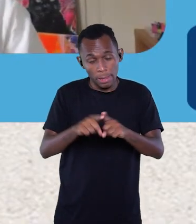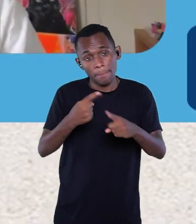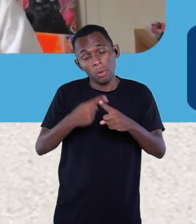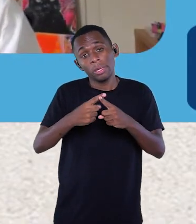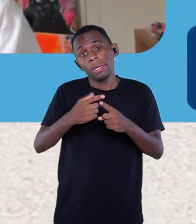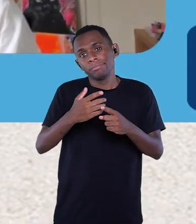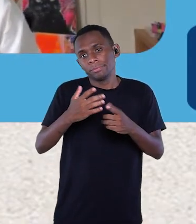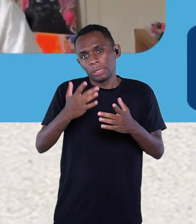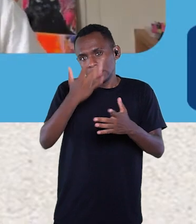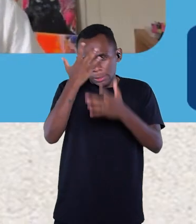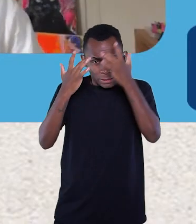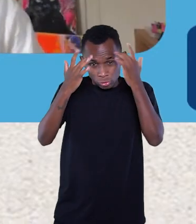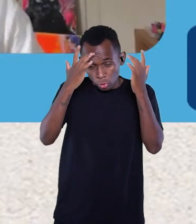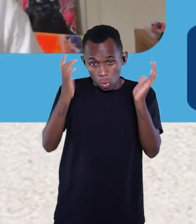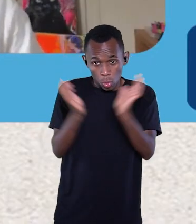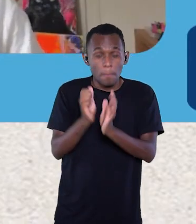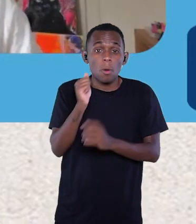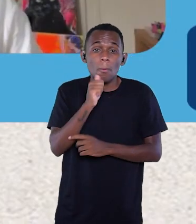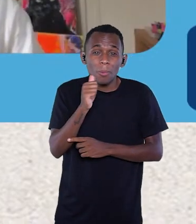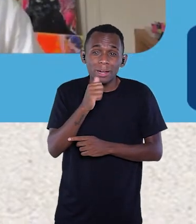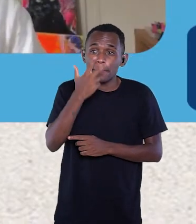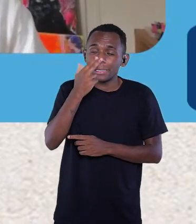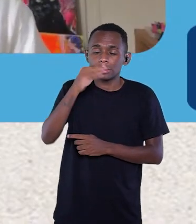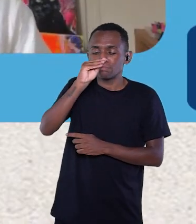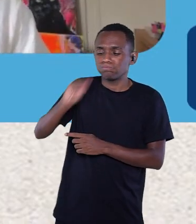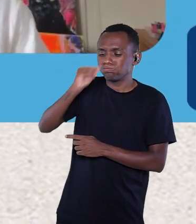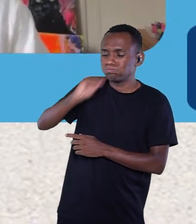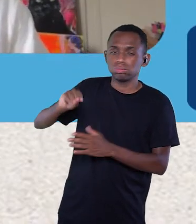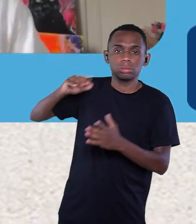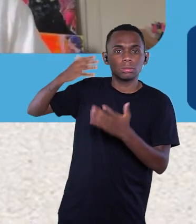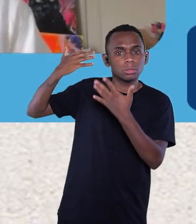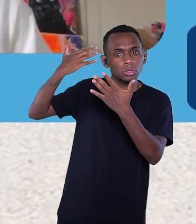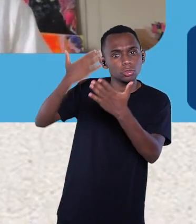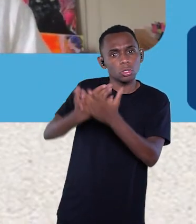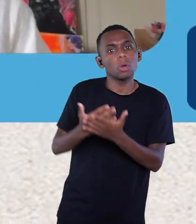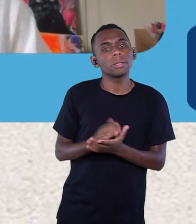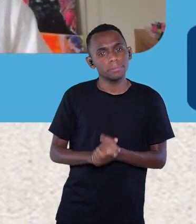as mulheres, elas são relegadas ao longo da história